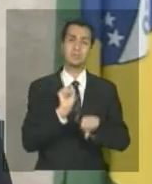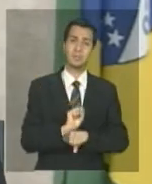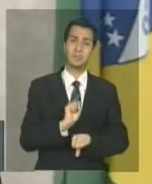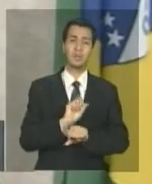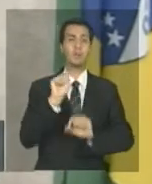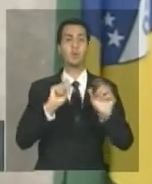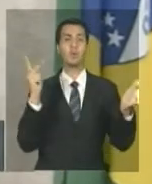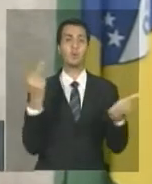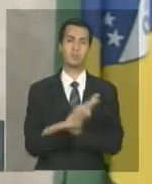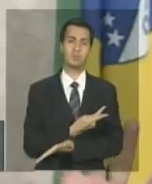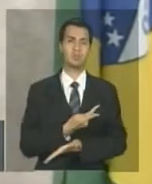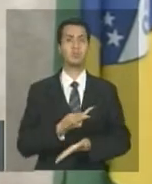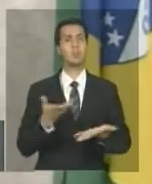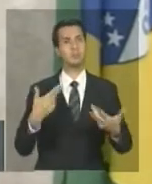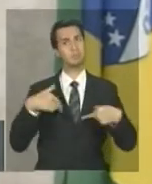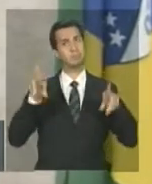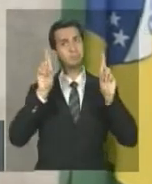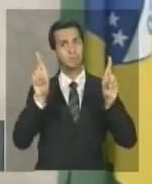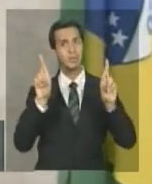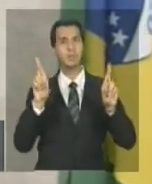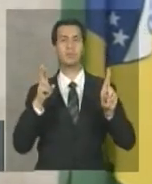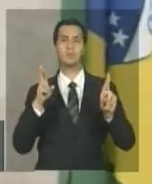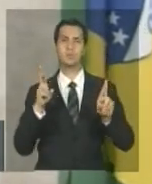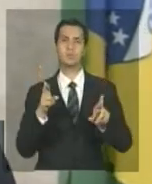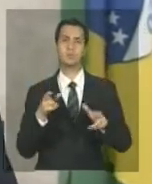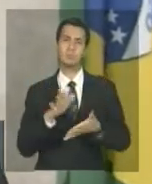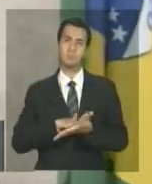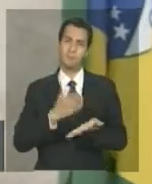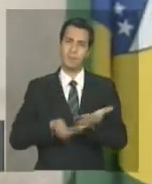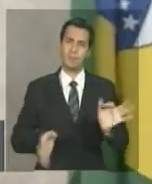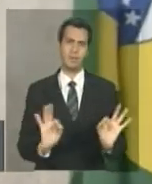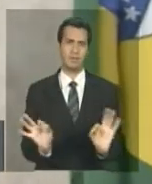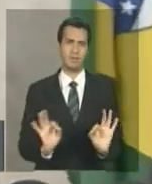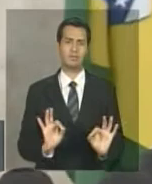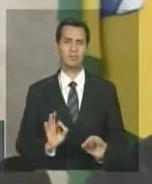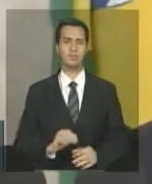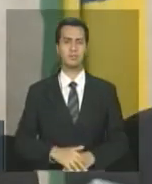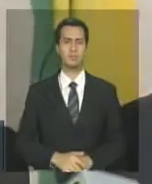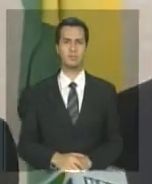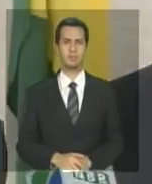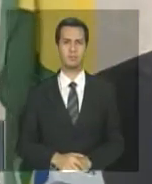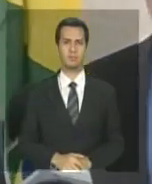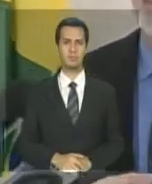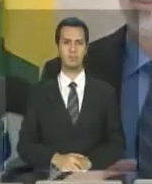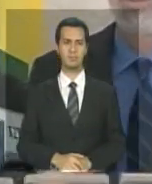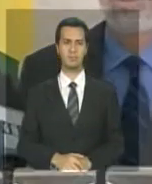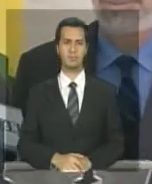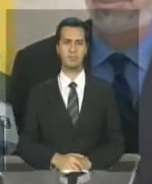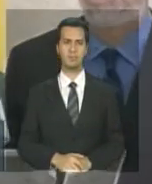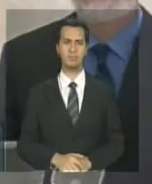qual é o impacto disso. Espero que não seja nenhum. Por enquanto, não.